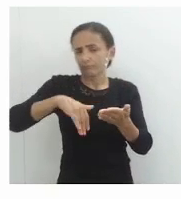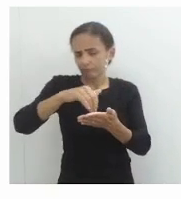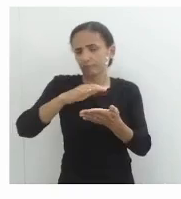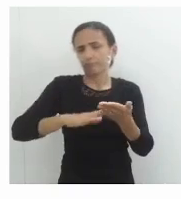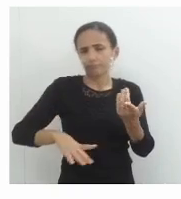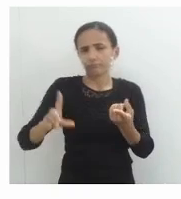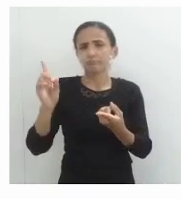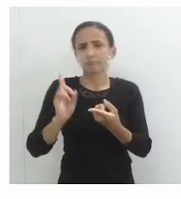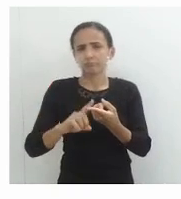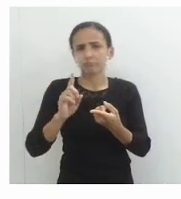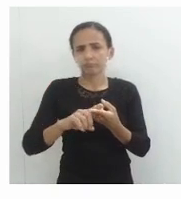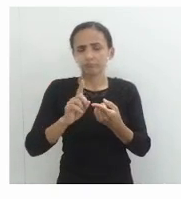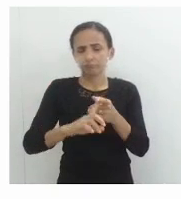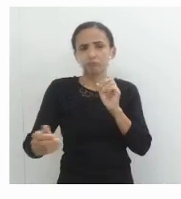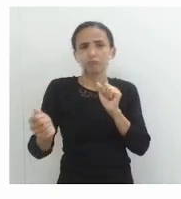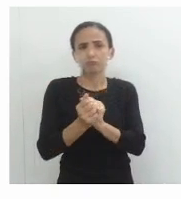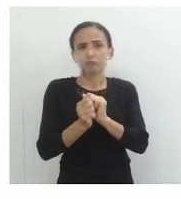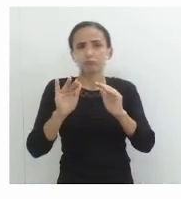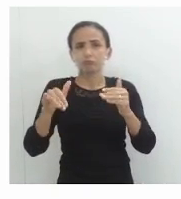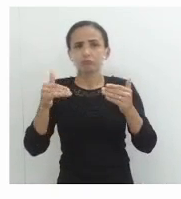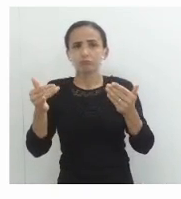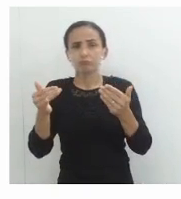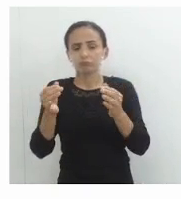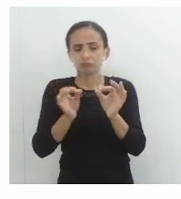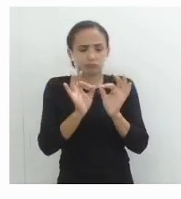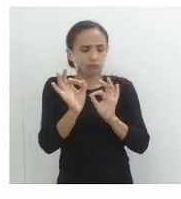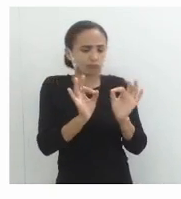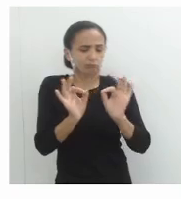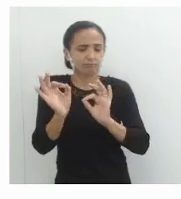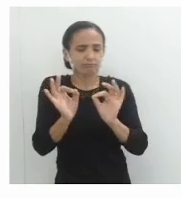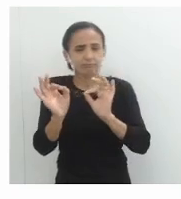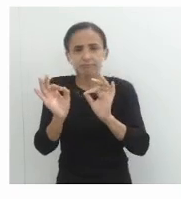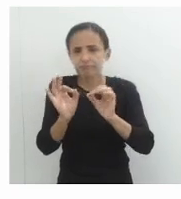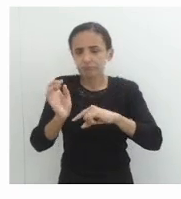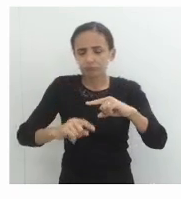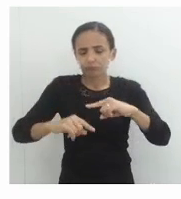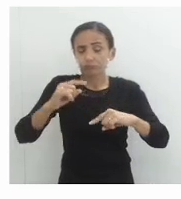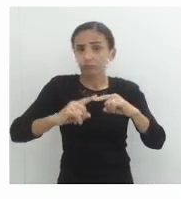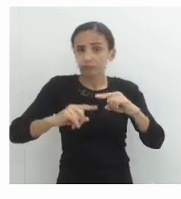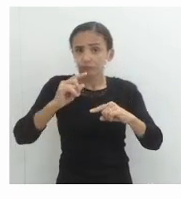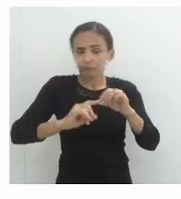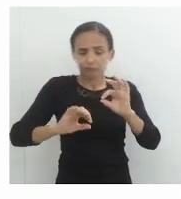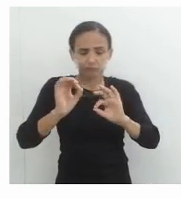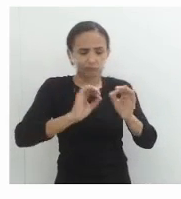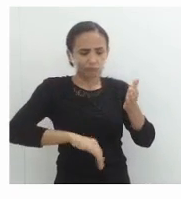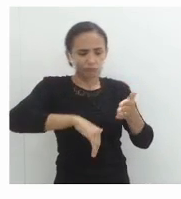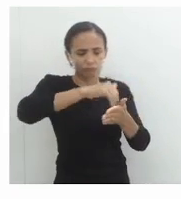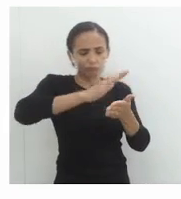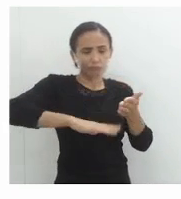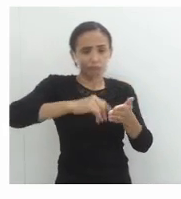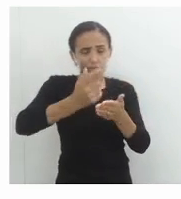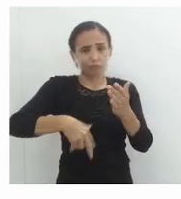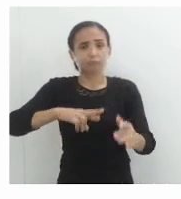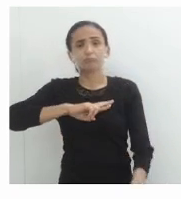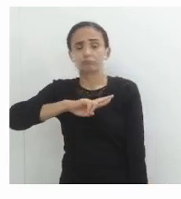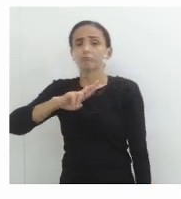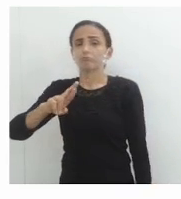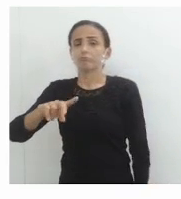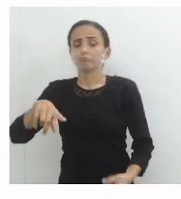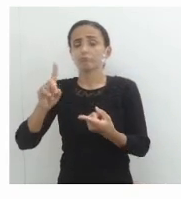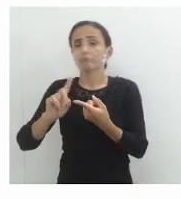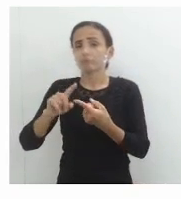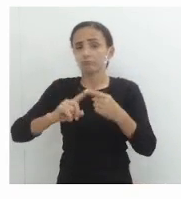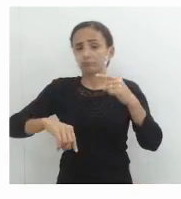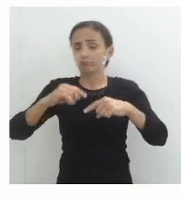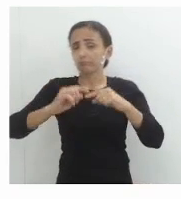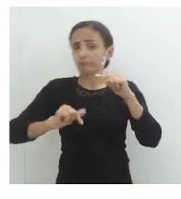a tridimensional. Quando o homem modelou objetos de arte para fins mágicos, ritualísticos e religiosos, também como instrumento para